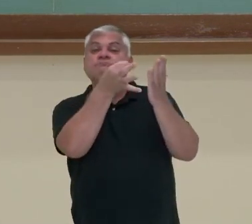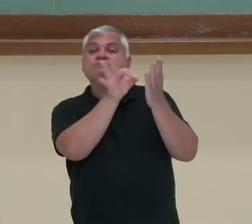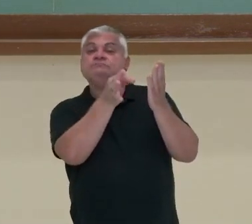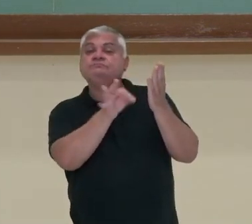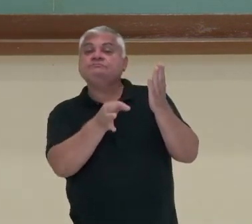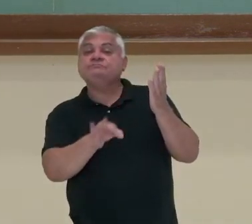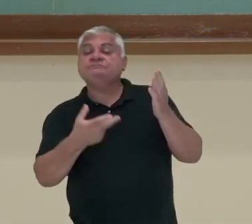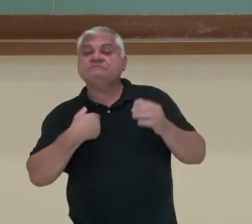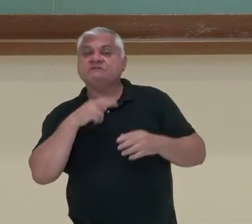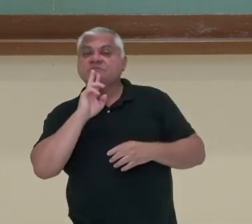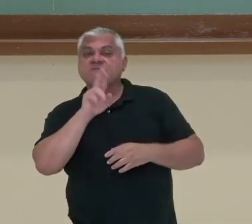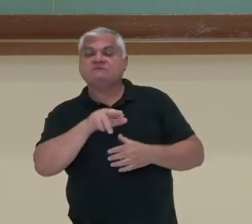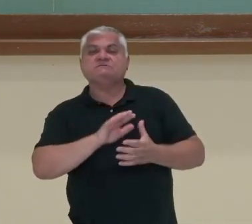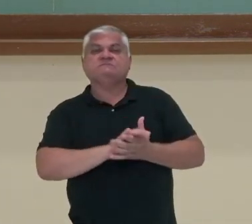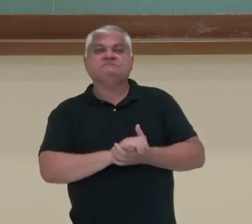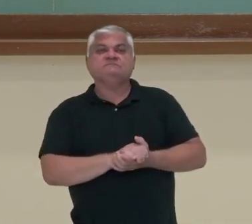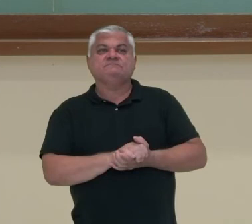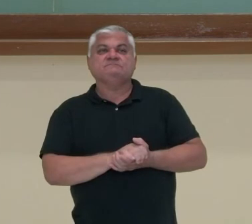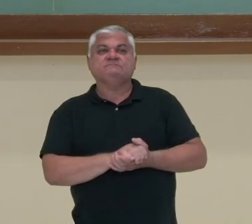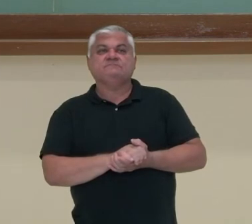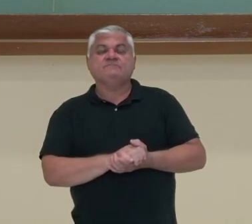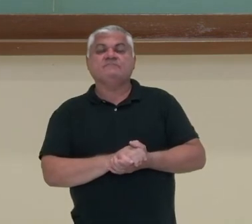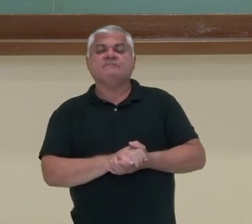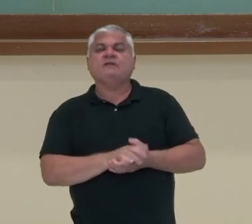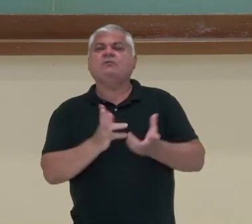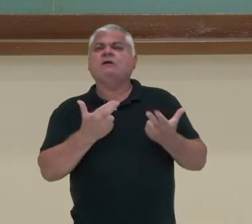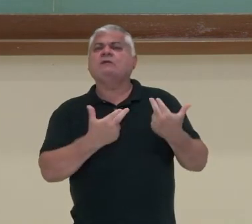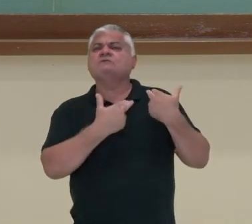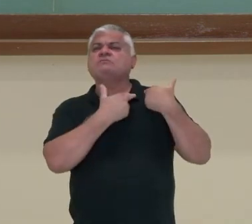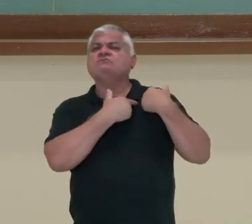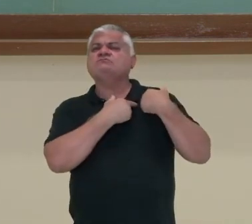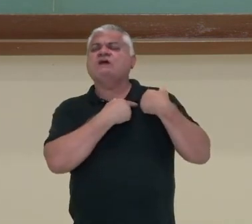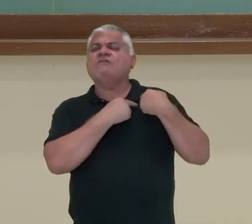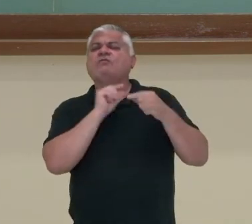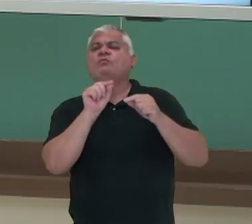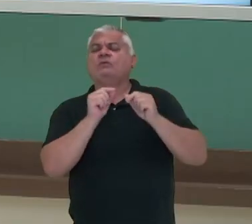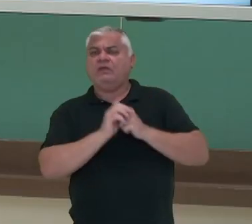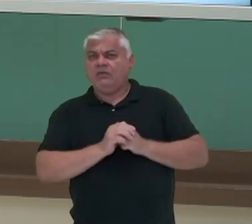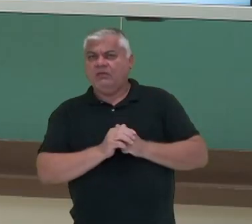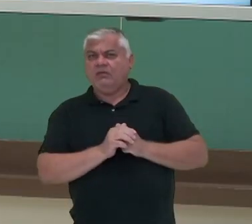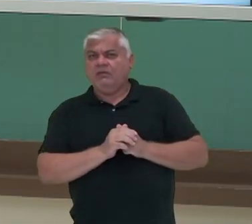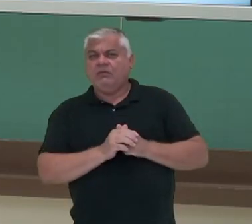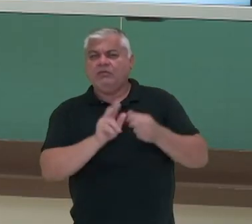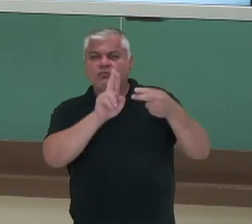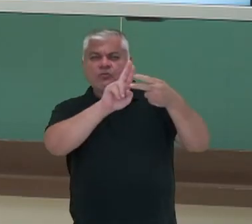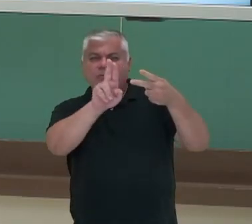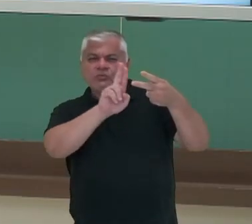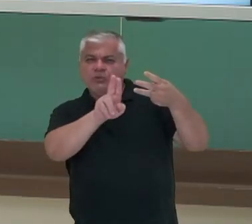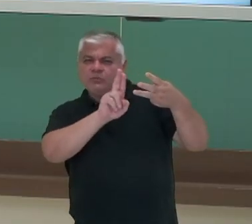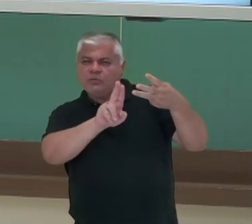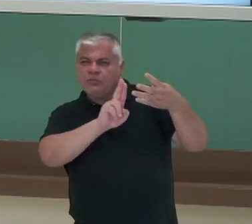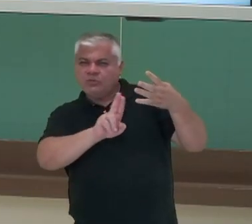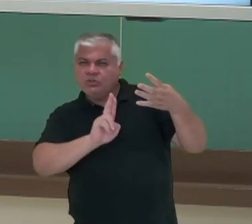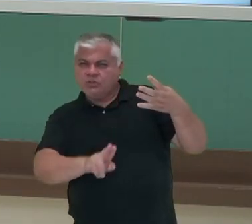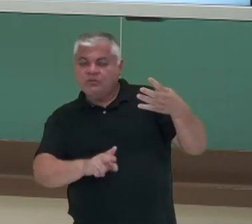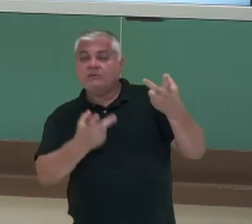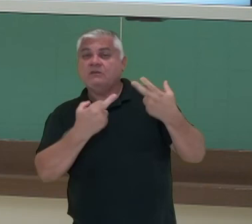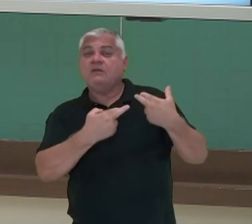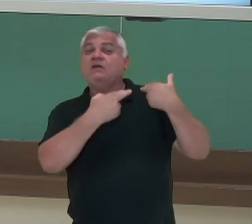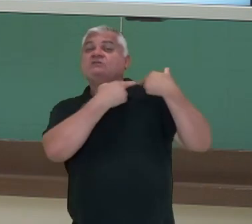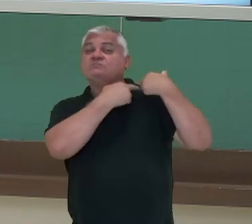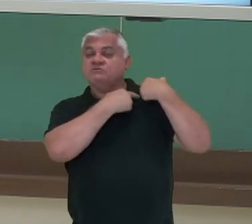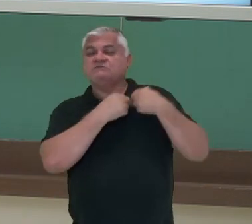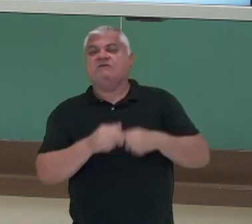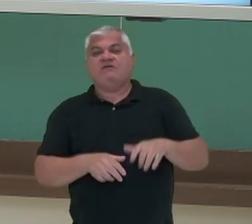suas respostas. Então, responsáveis, responda quais os órgãos do sistema urinário possuem as